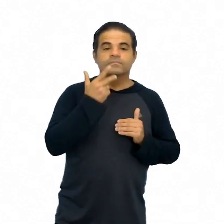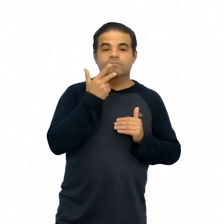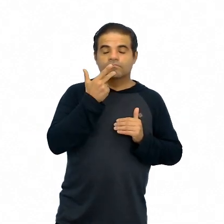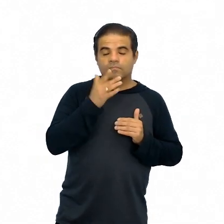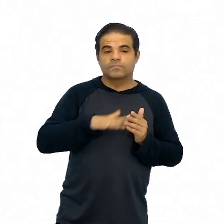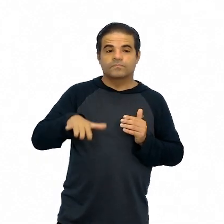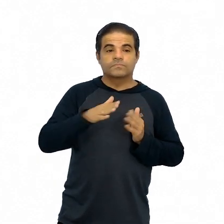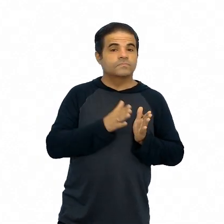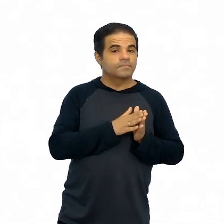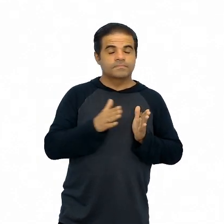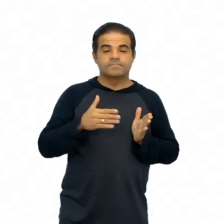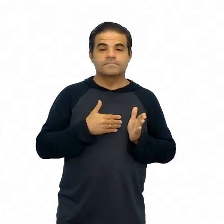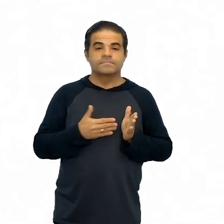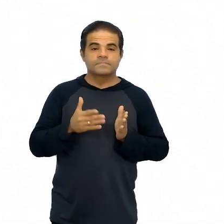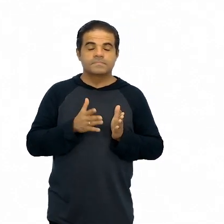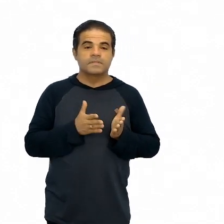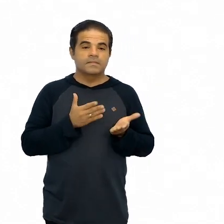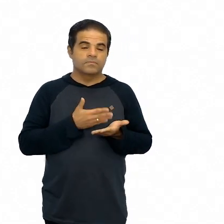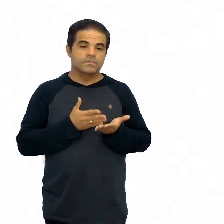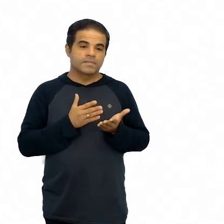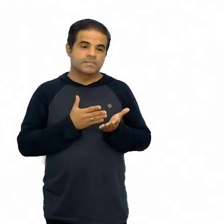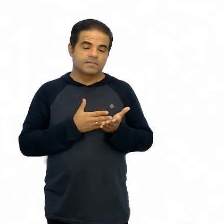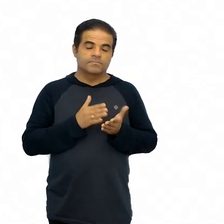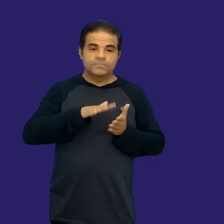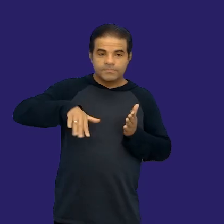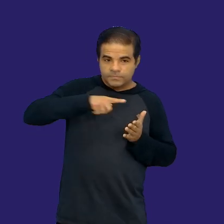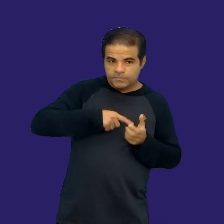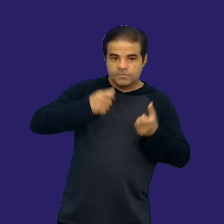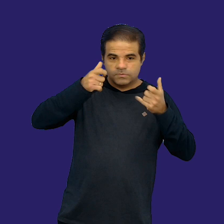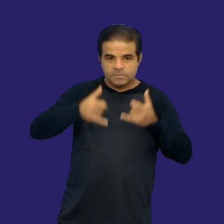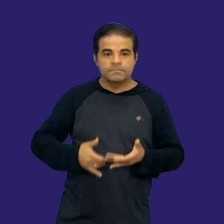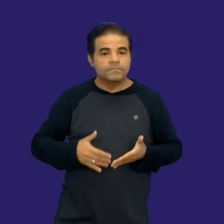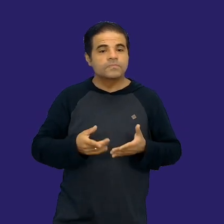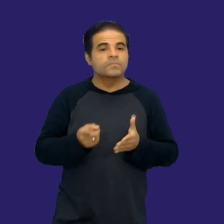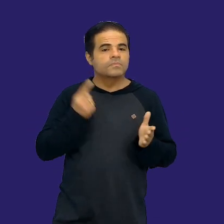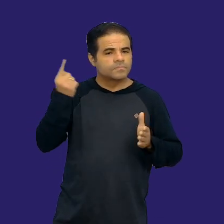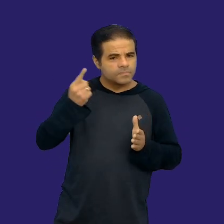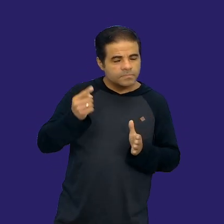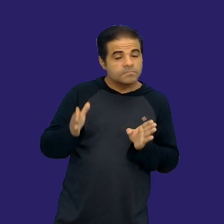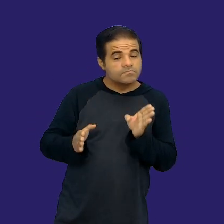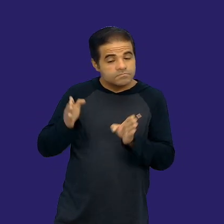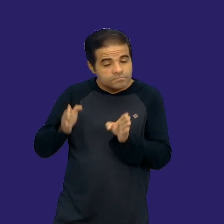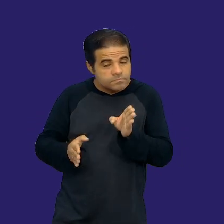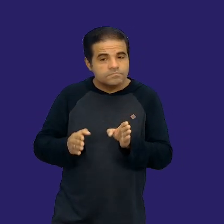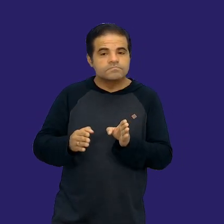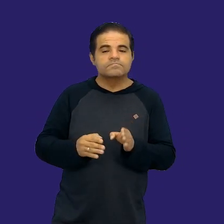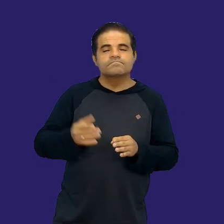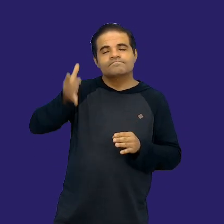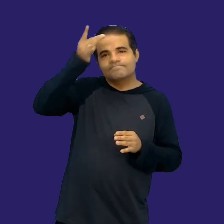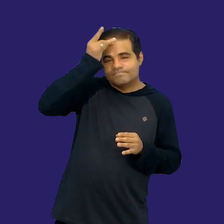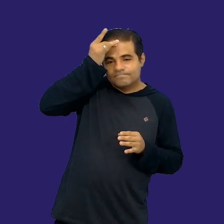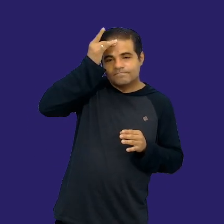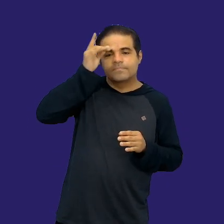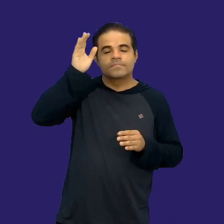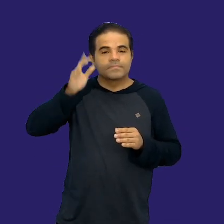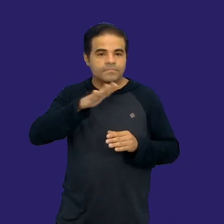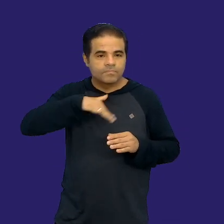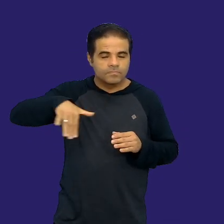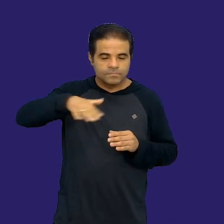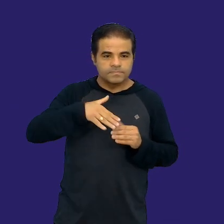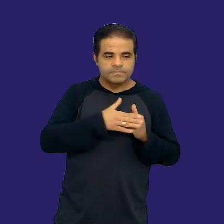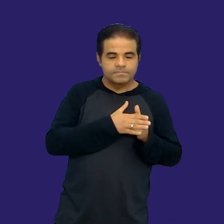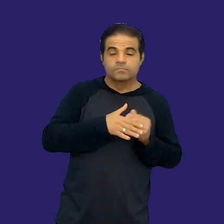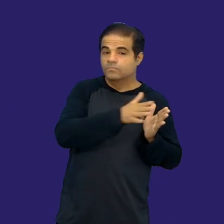na formação de etapa, a gente vai dar uma relembrada, uma retomada agora, para ficar fresquinho, para a gente